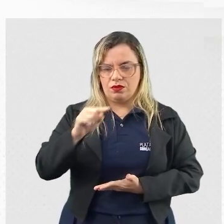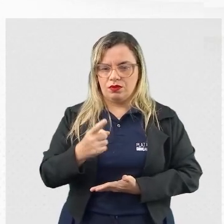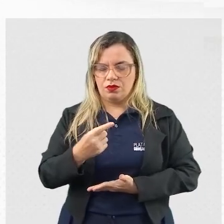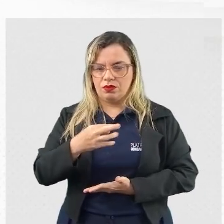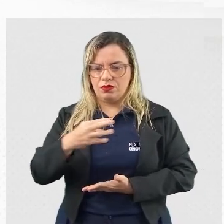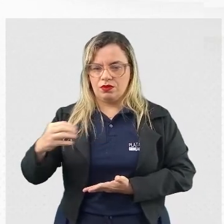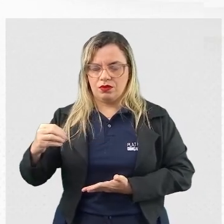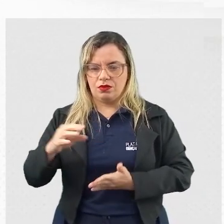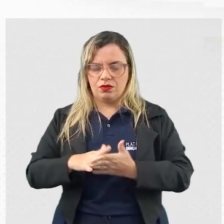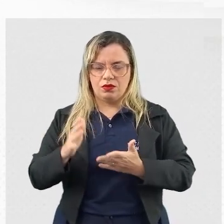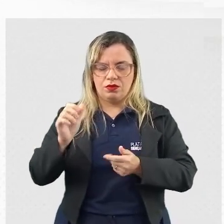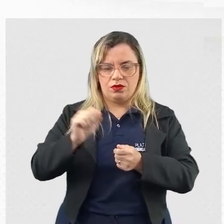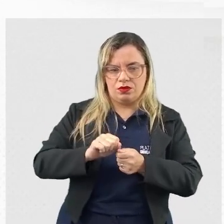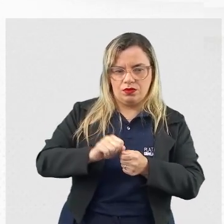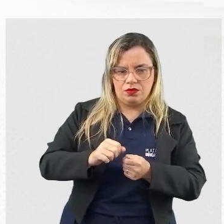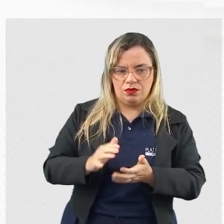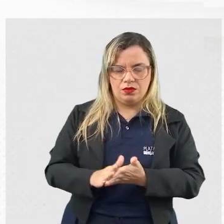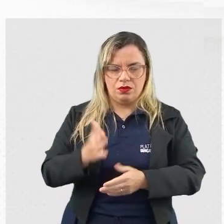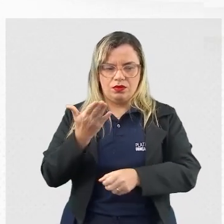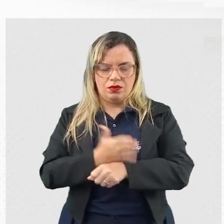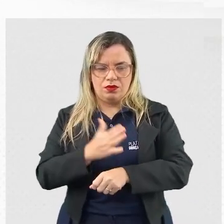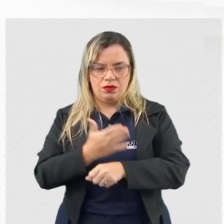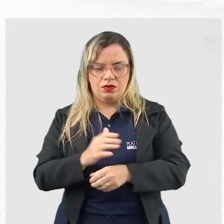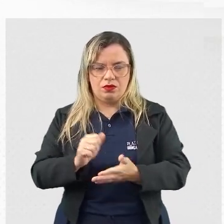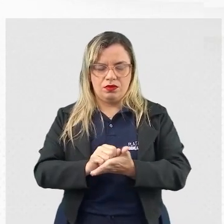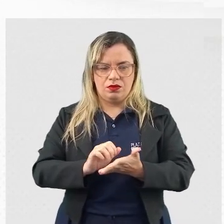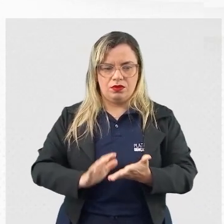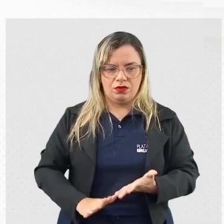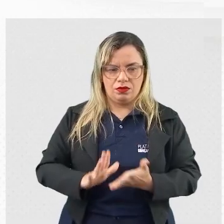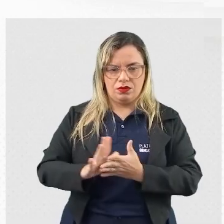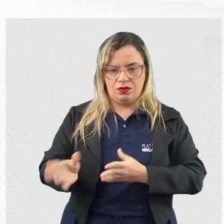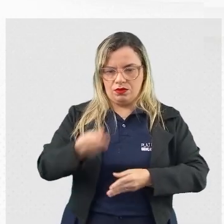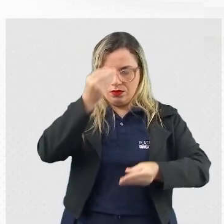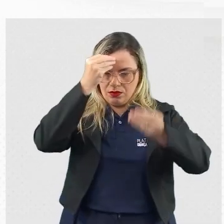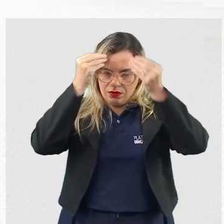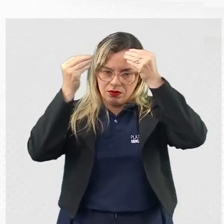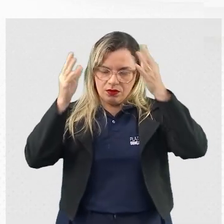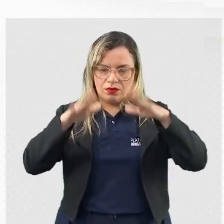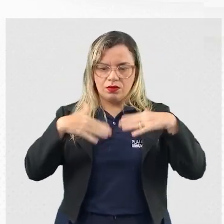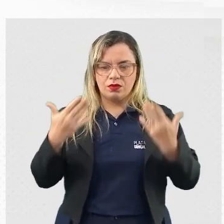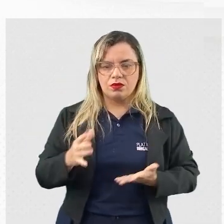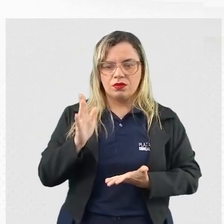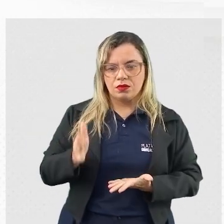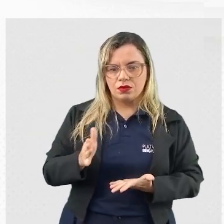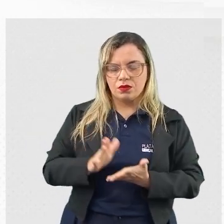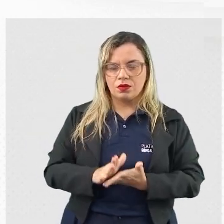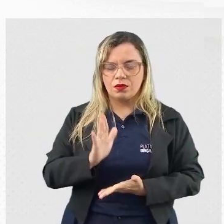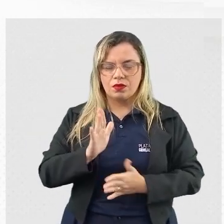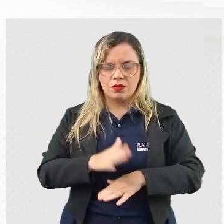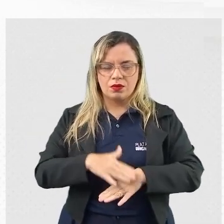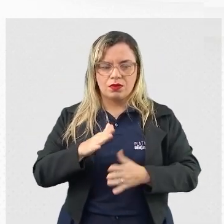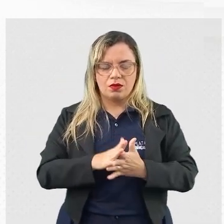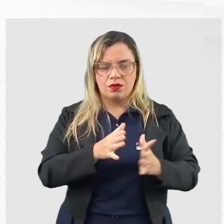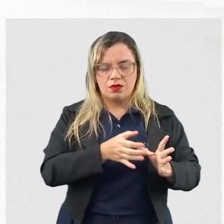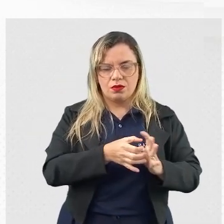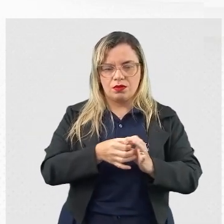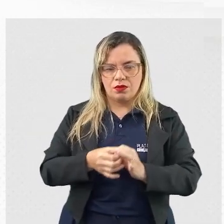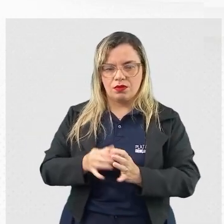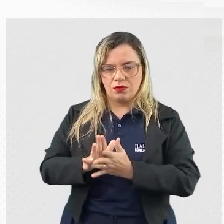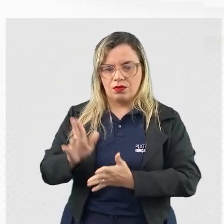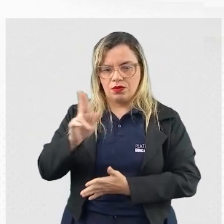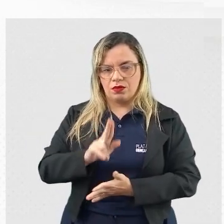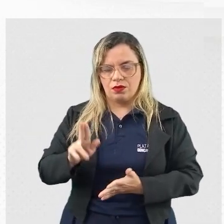Então, foi o que nós fizemos lá no exercício anterior, um exercício de fixação. Aqui já é um exercício mais contextualizado. Então, vamos